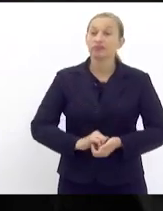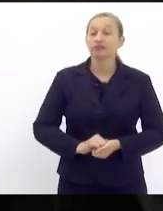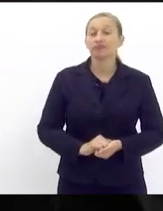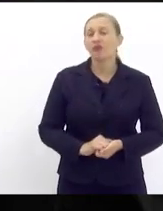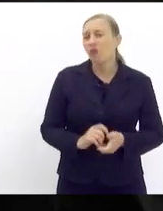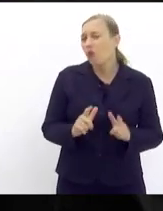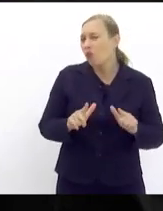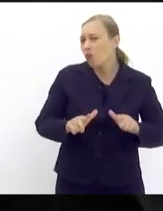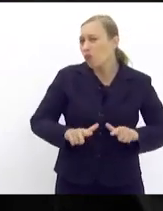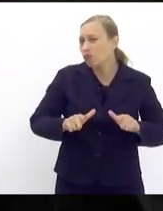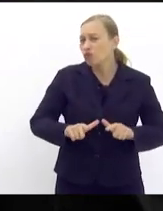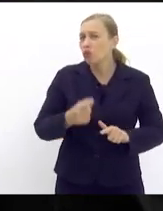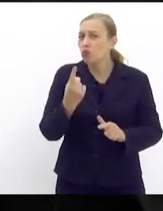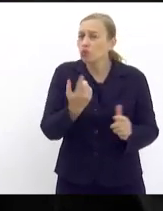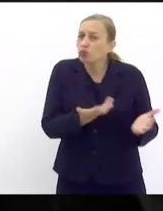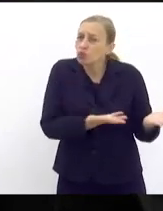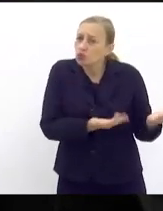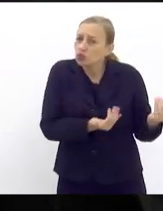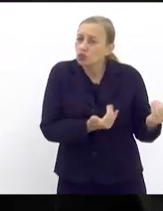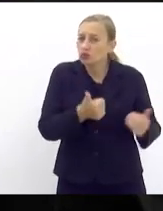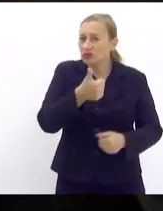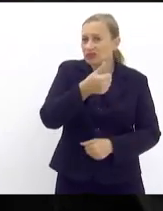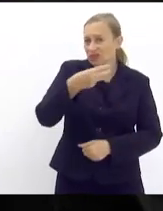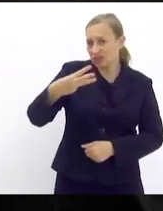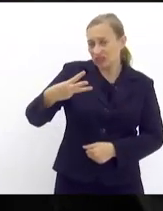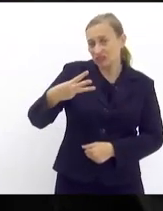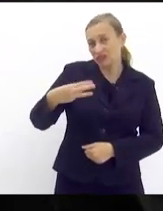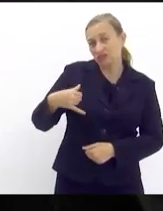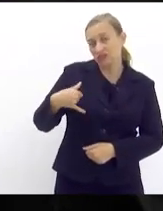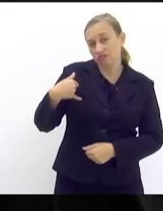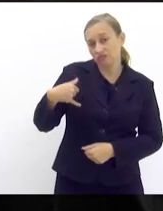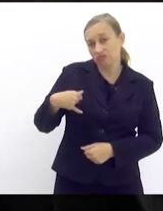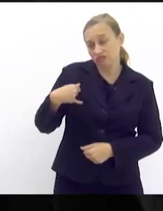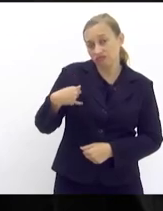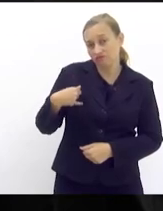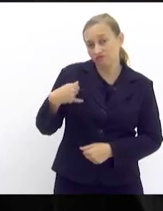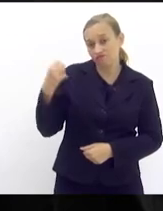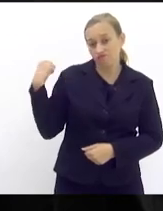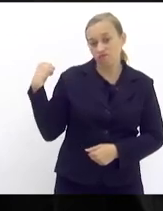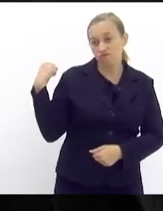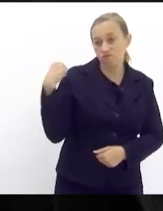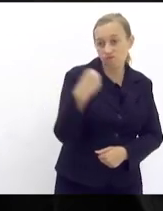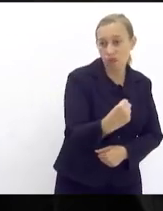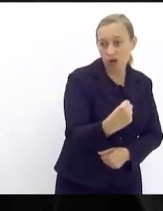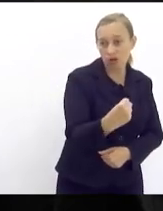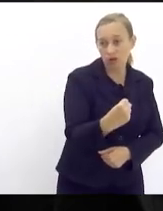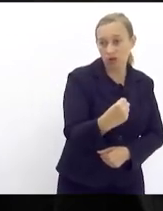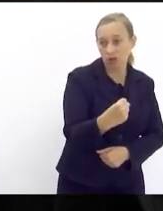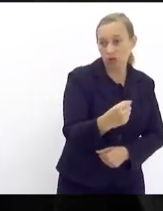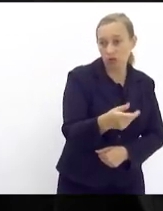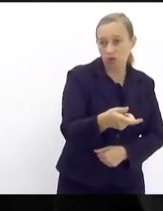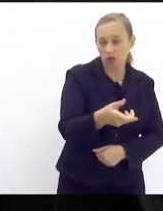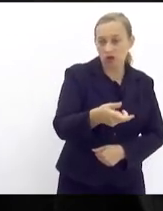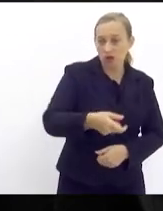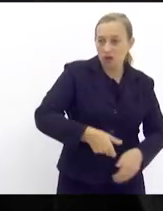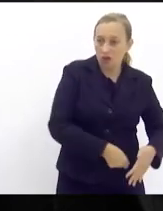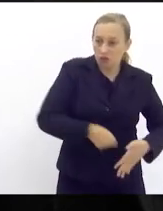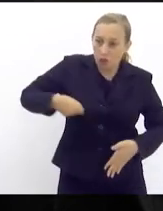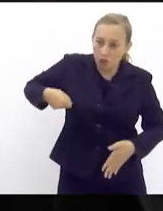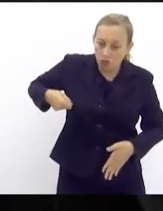onde um jovem de 13 anos matou a facadas